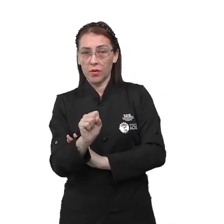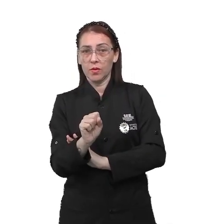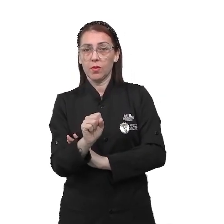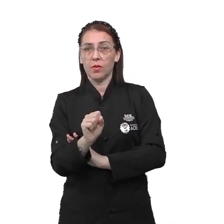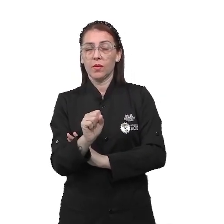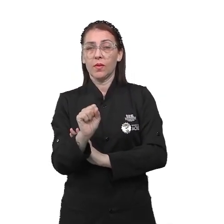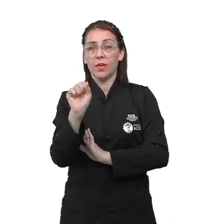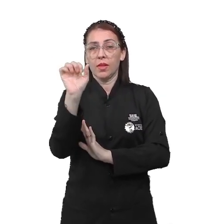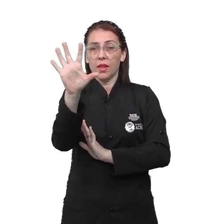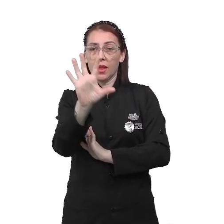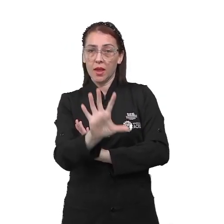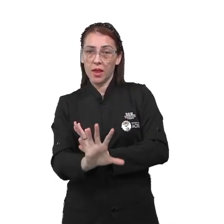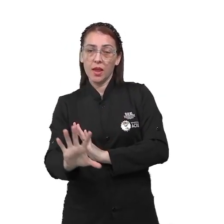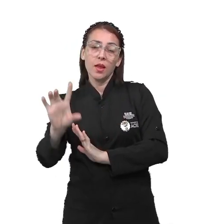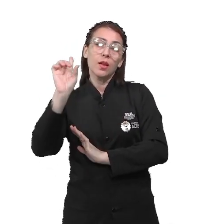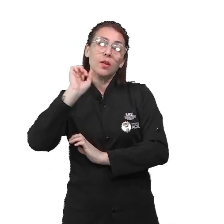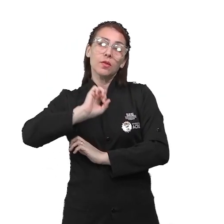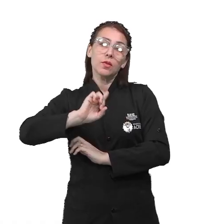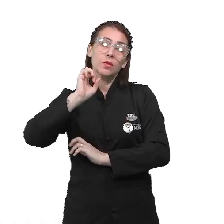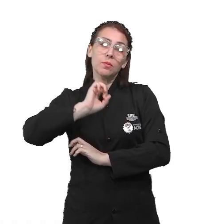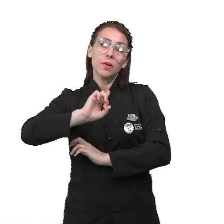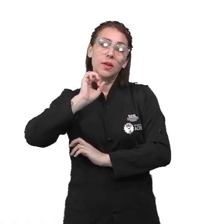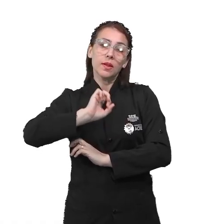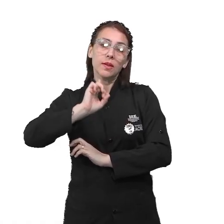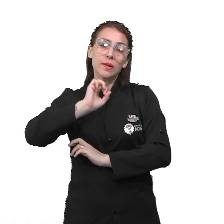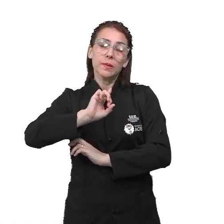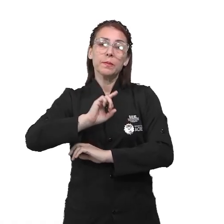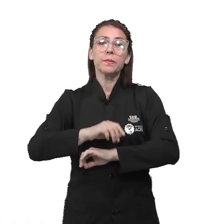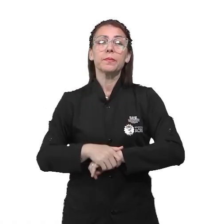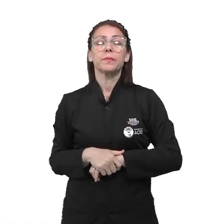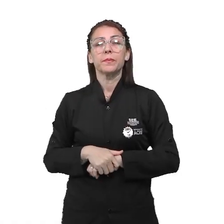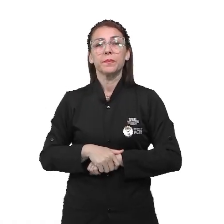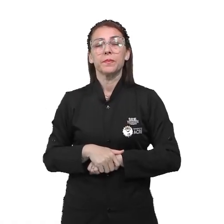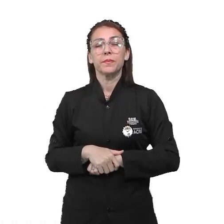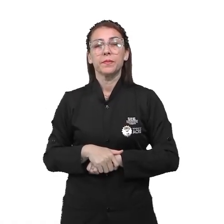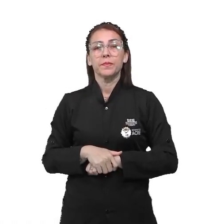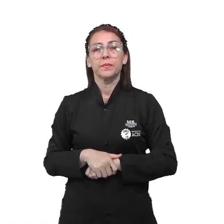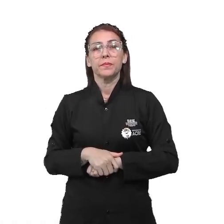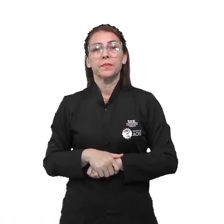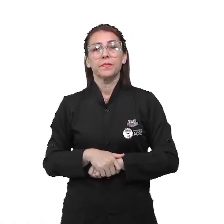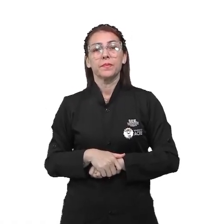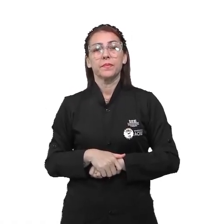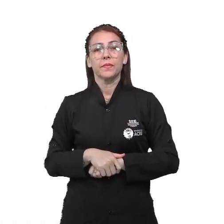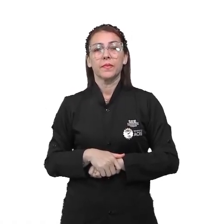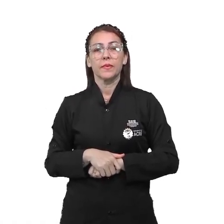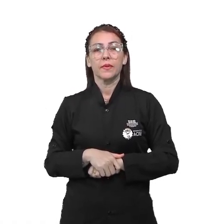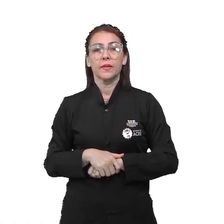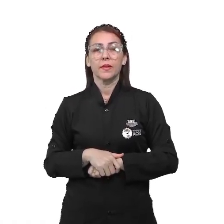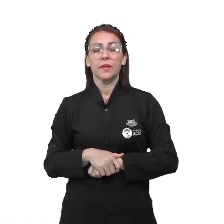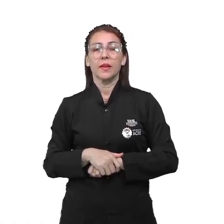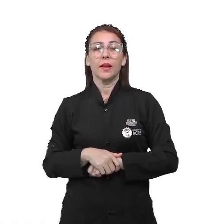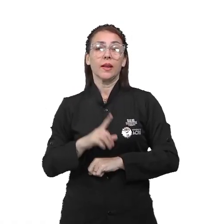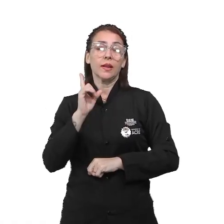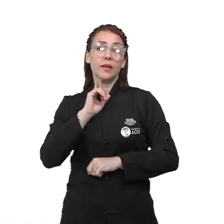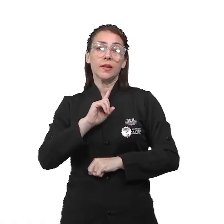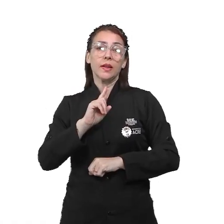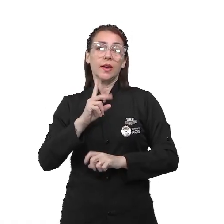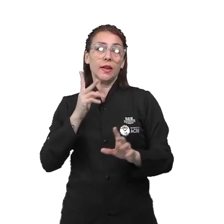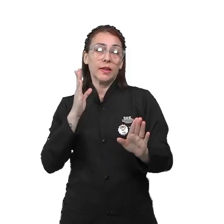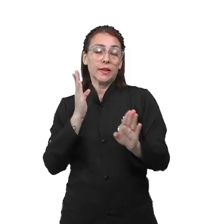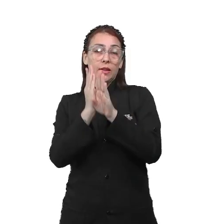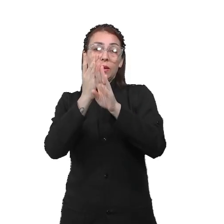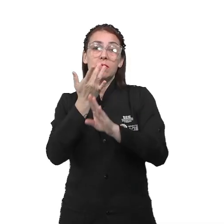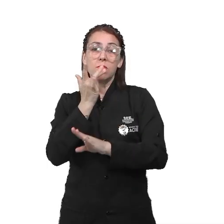na região de Minas Gerais. A corrida para as minas, a descoberta de